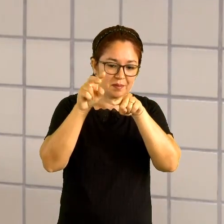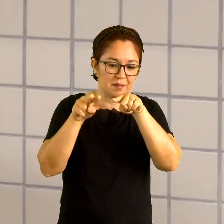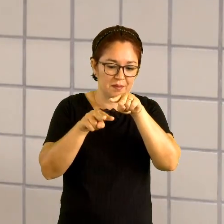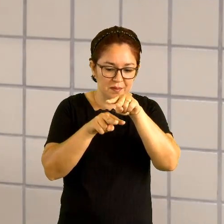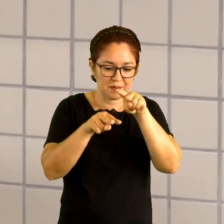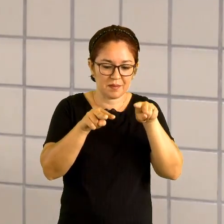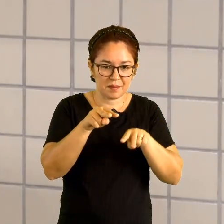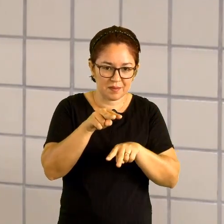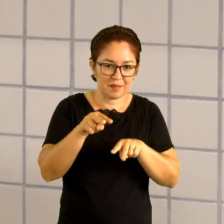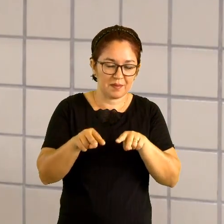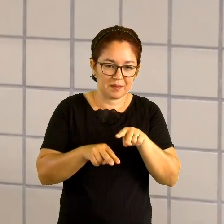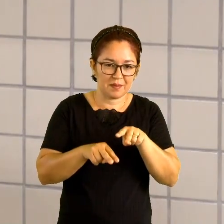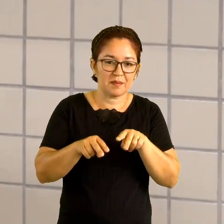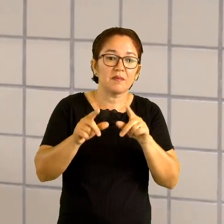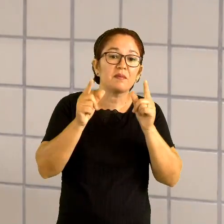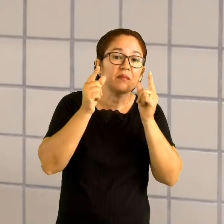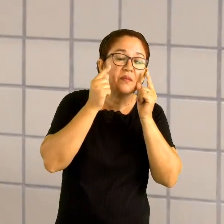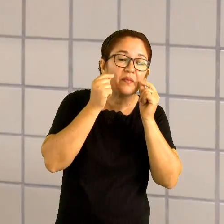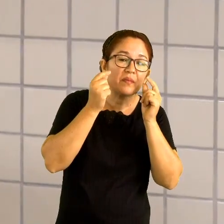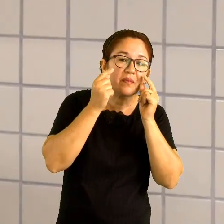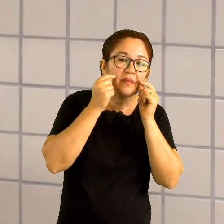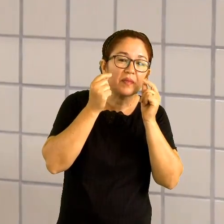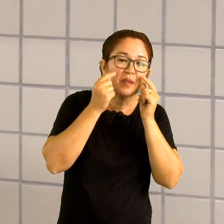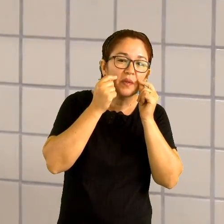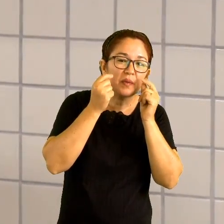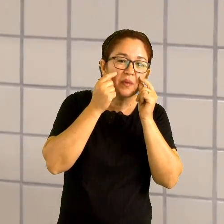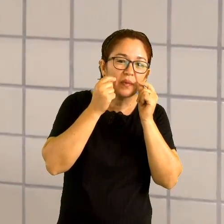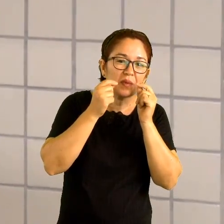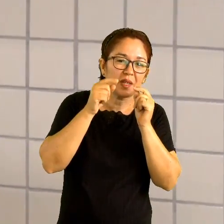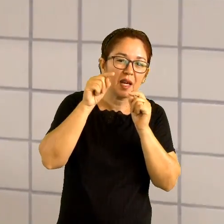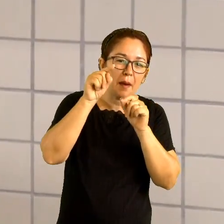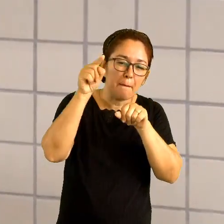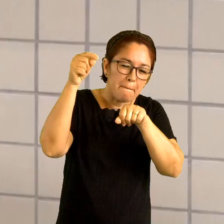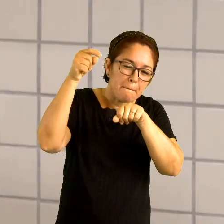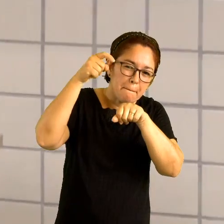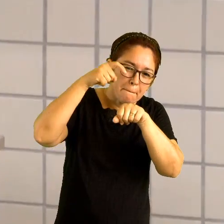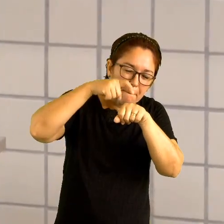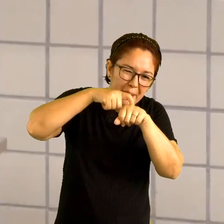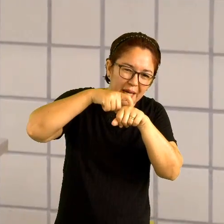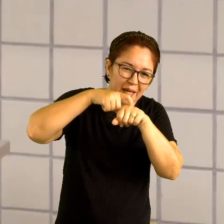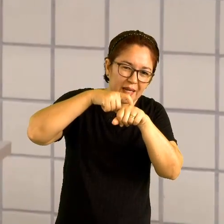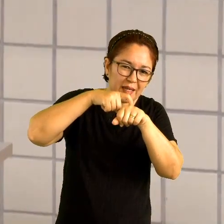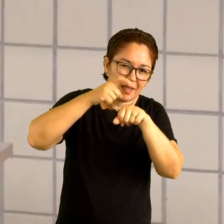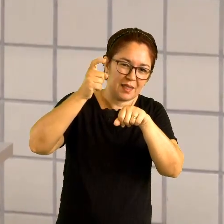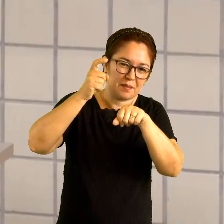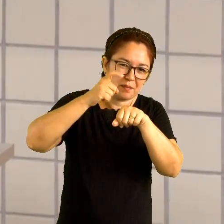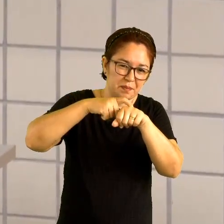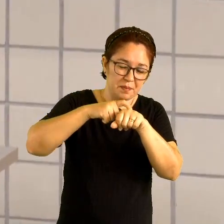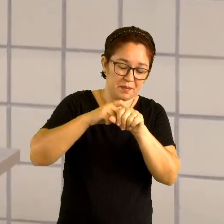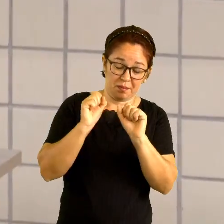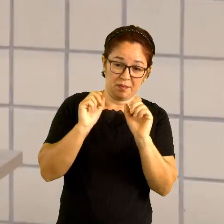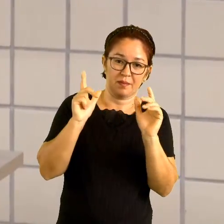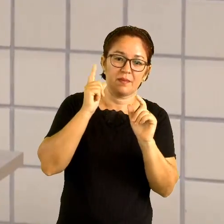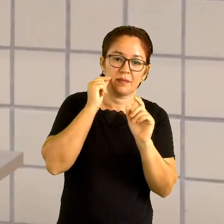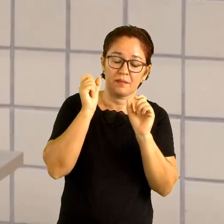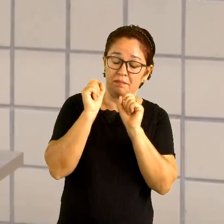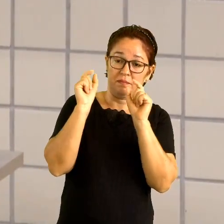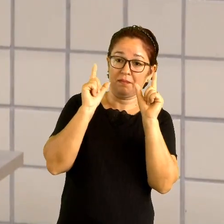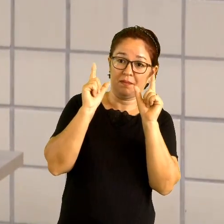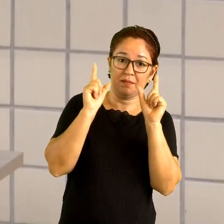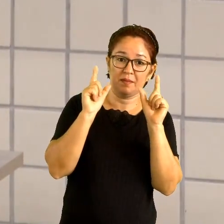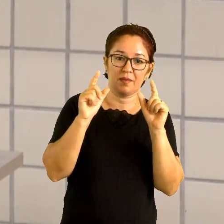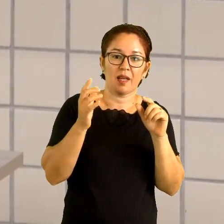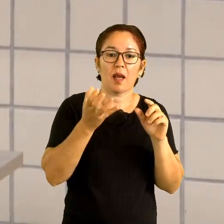pica o gato, que assusta o cachorro, que cai em cima do menino, que está lá em cima da avó roncando,